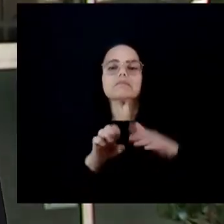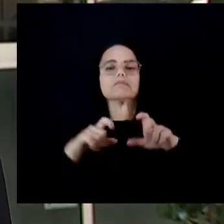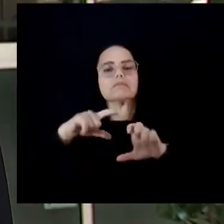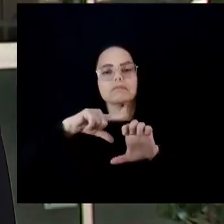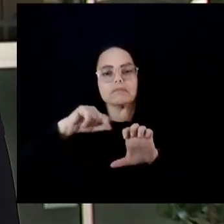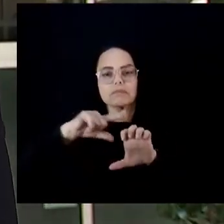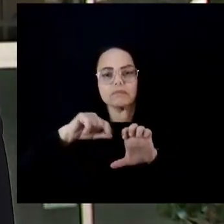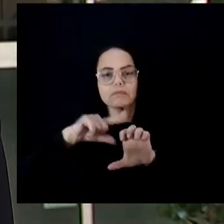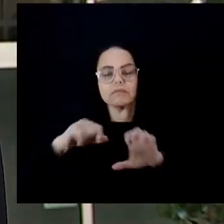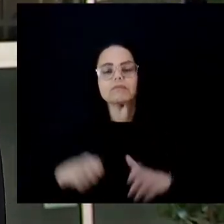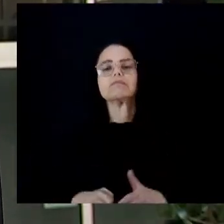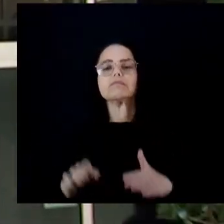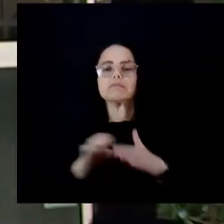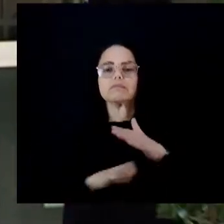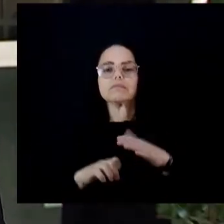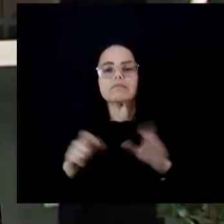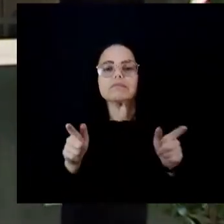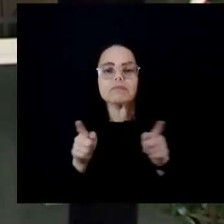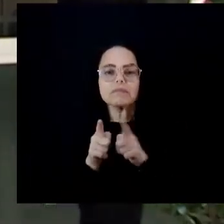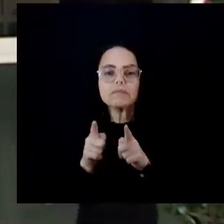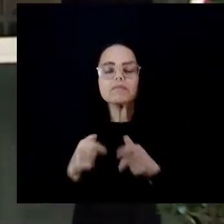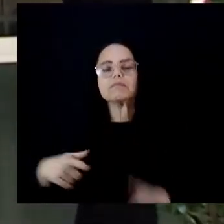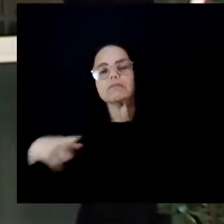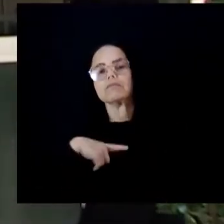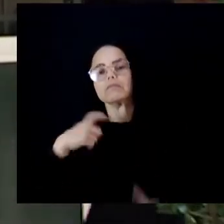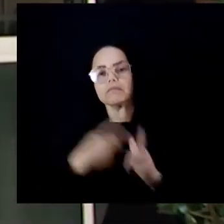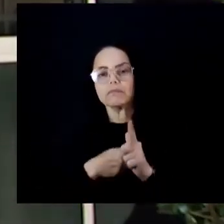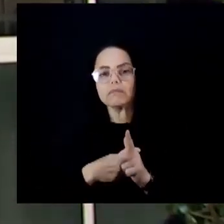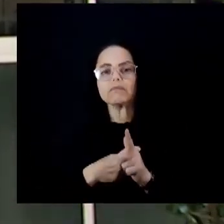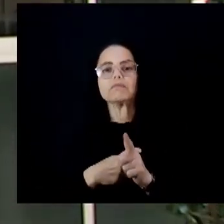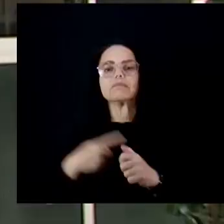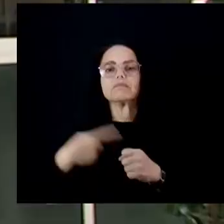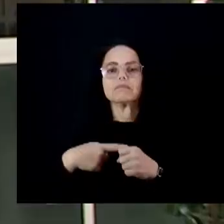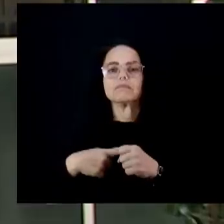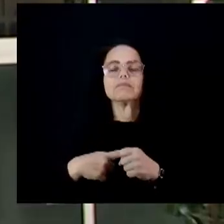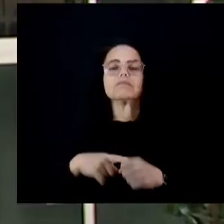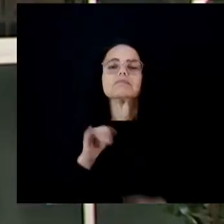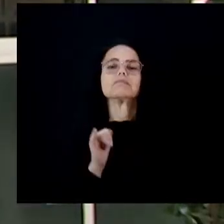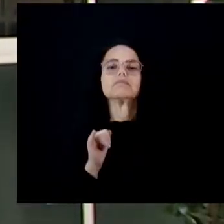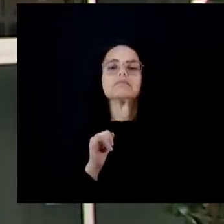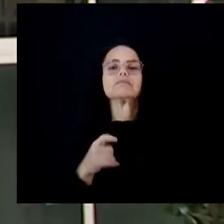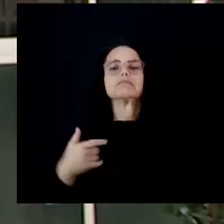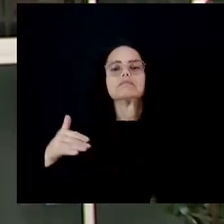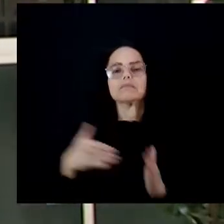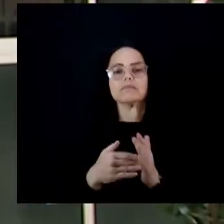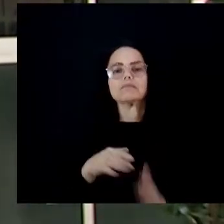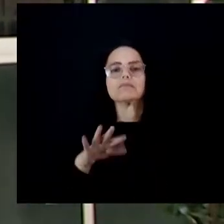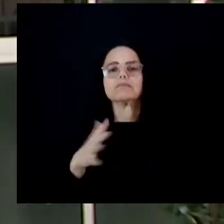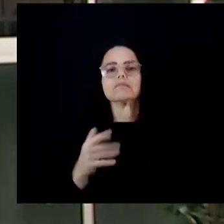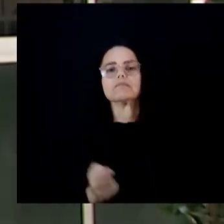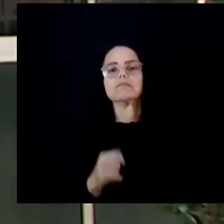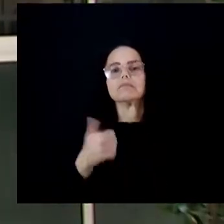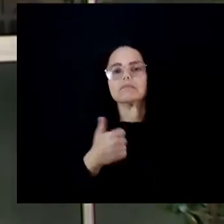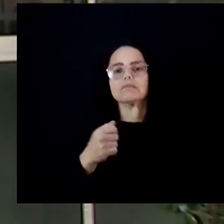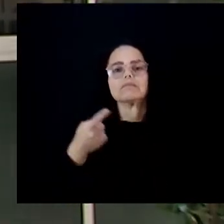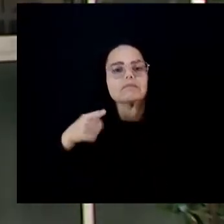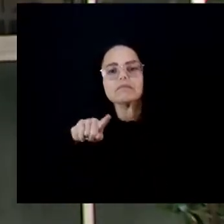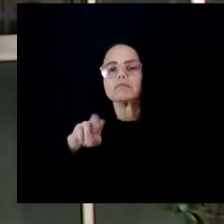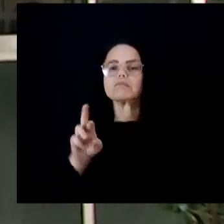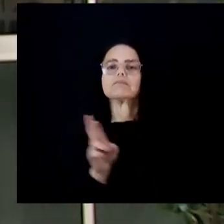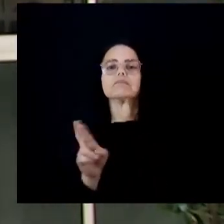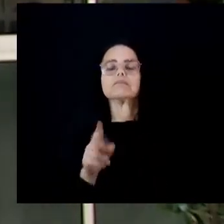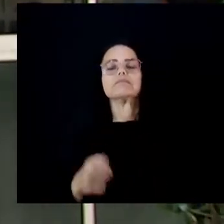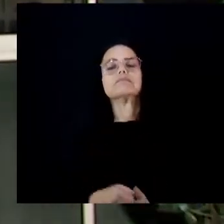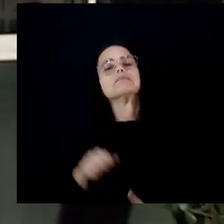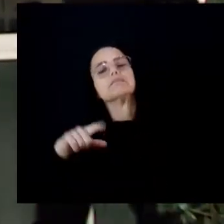de pequeno porte, que tenham débitos com o município por inscrição em dívida ativa até no montante de aproximadamente R$11 mil, ou se ele tiver